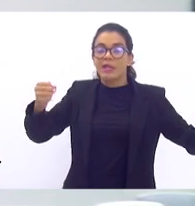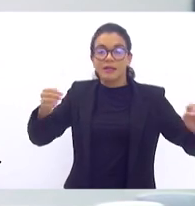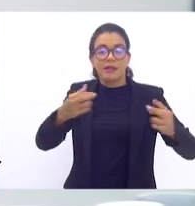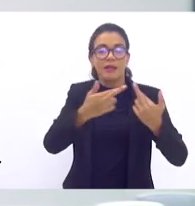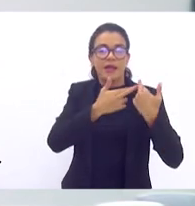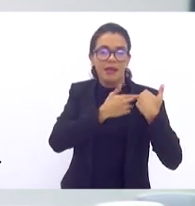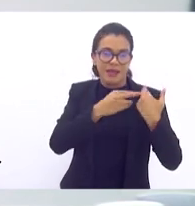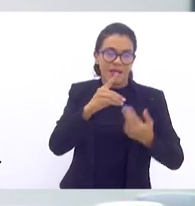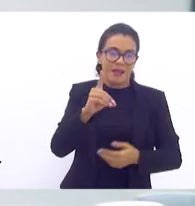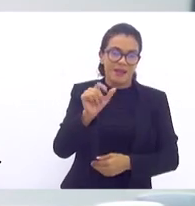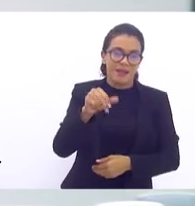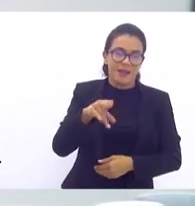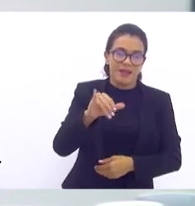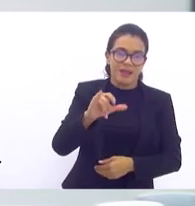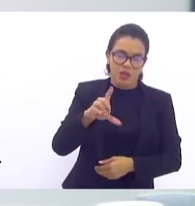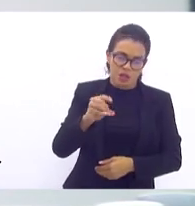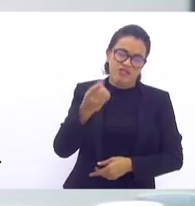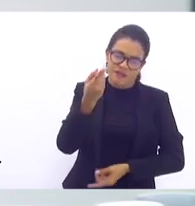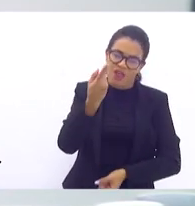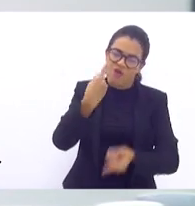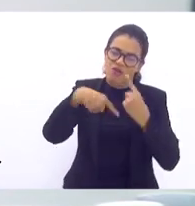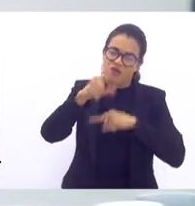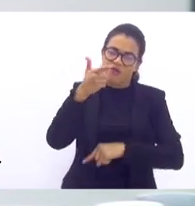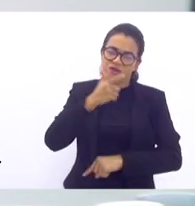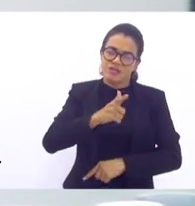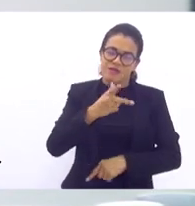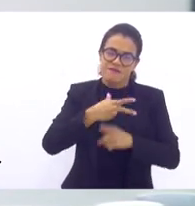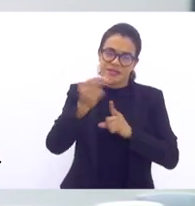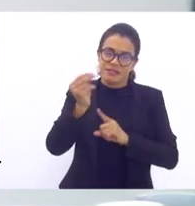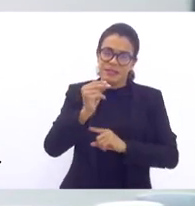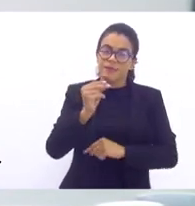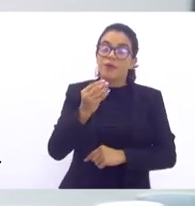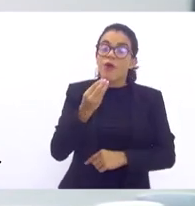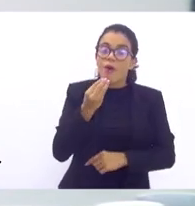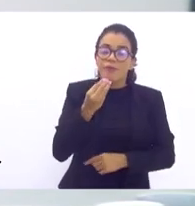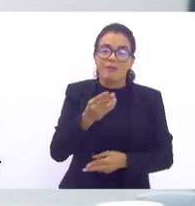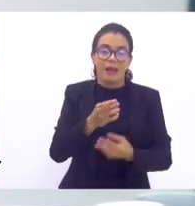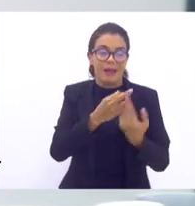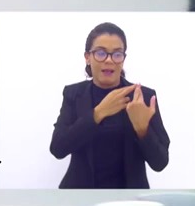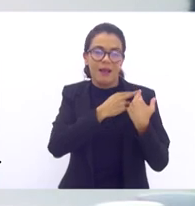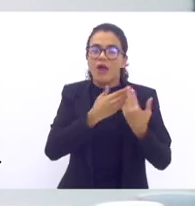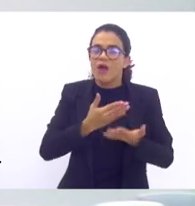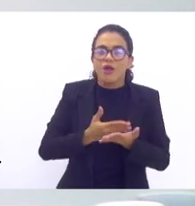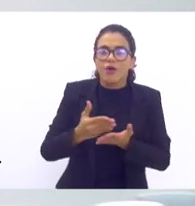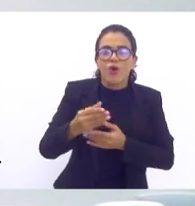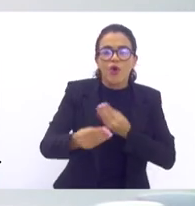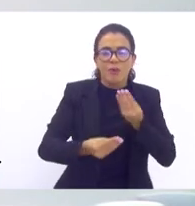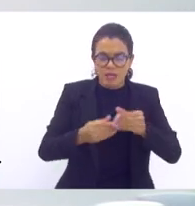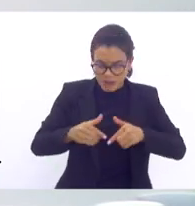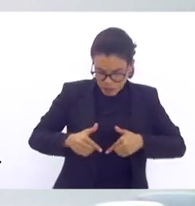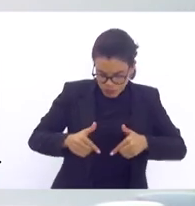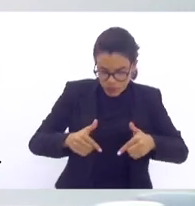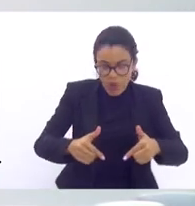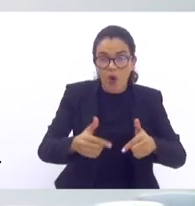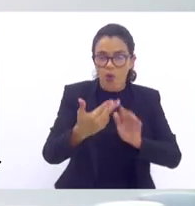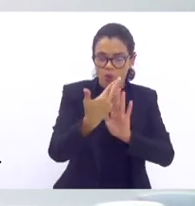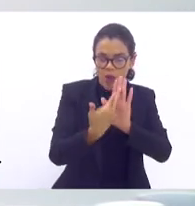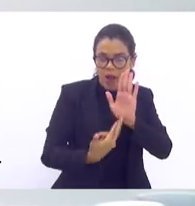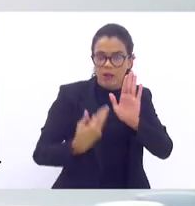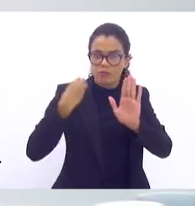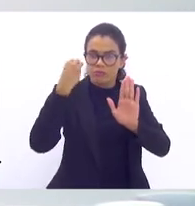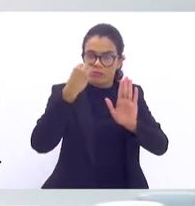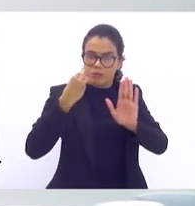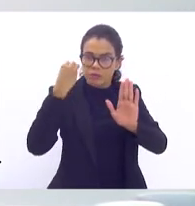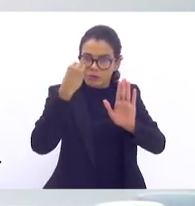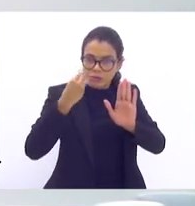do danilológica a gente vai virar esse jogo de uma hora para outra mas a responsabilidade começa com um relator experiente como